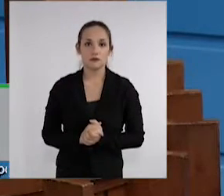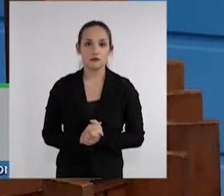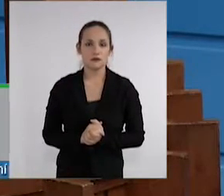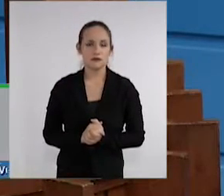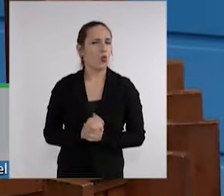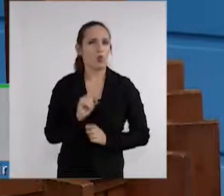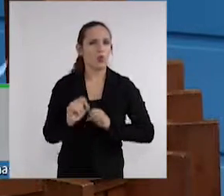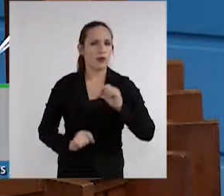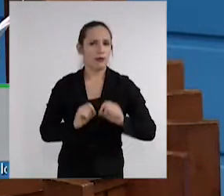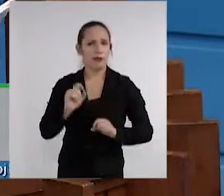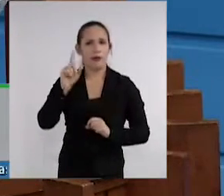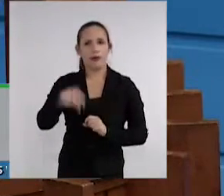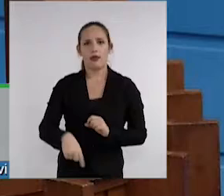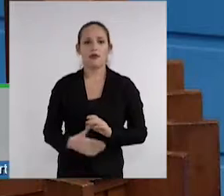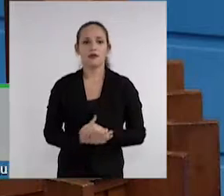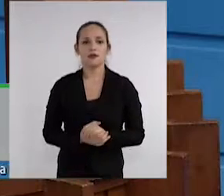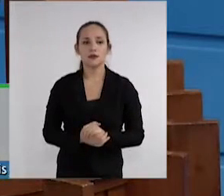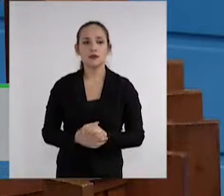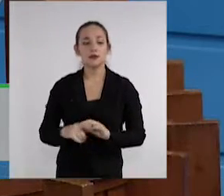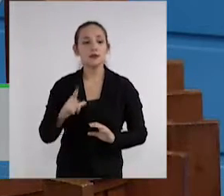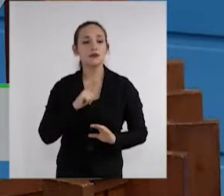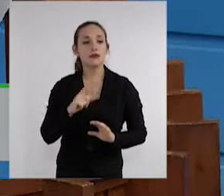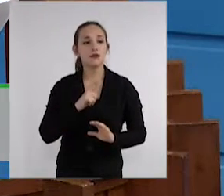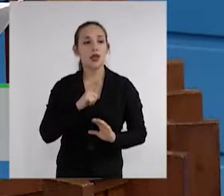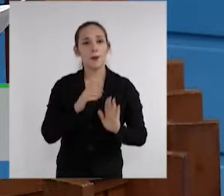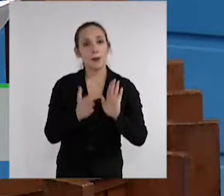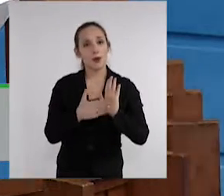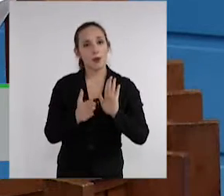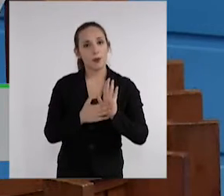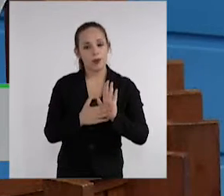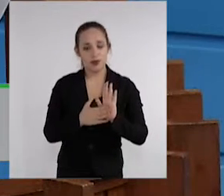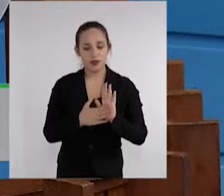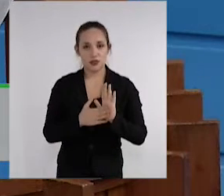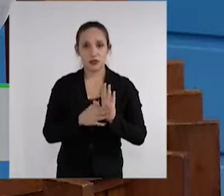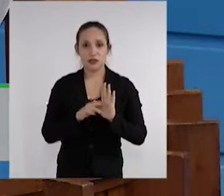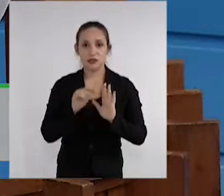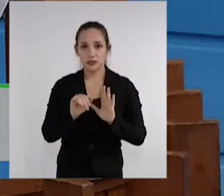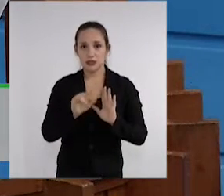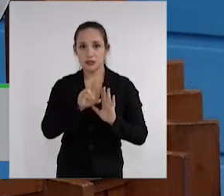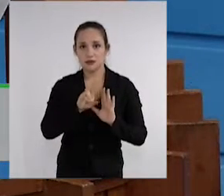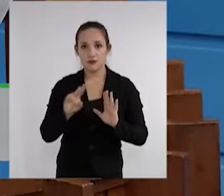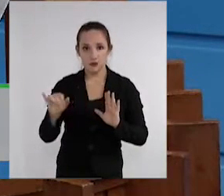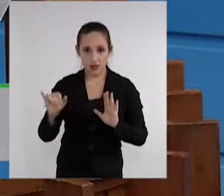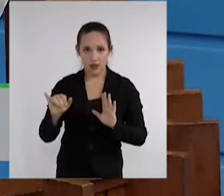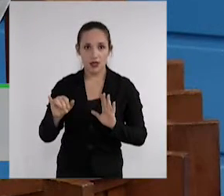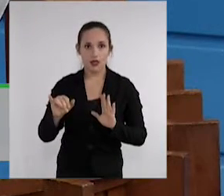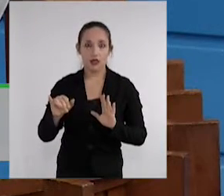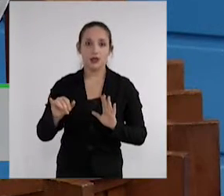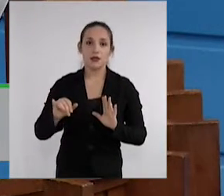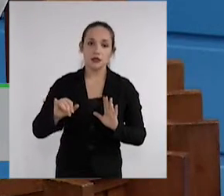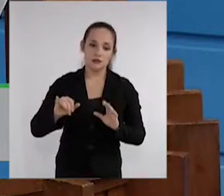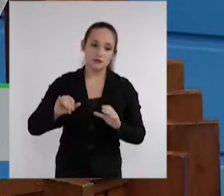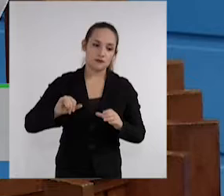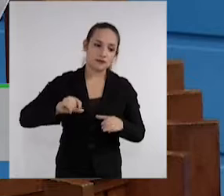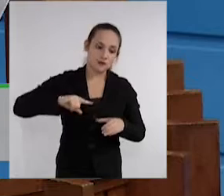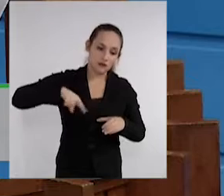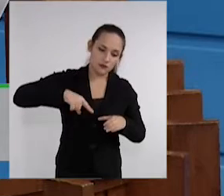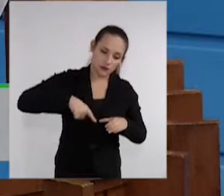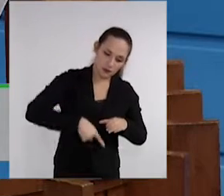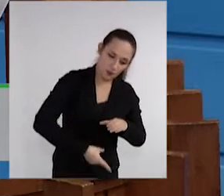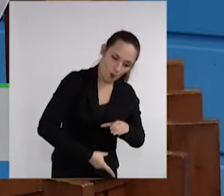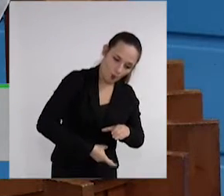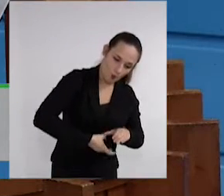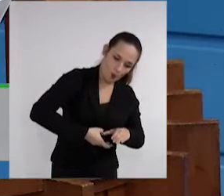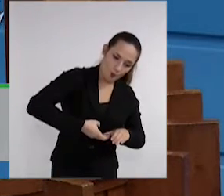que dispõe sobre a exploração de gás de xisto, ou gás de folhelo, como é conhecido, através do método